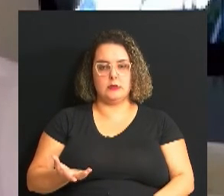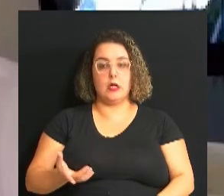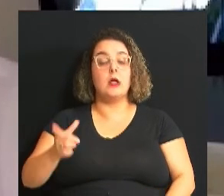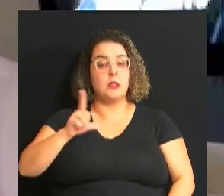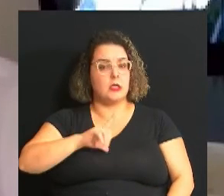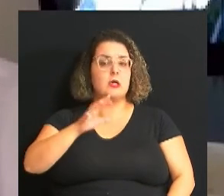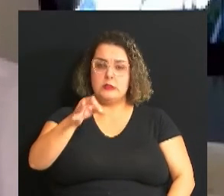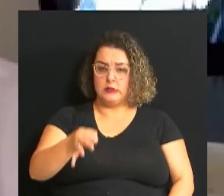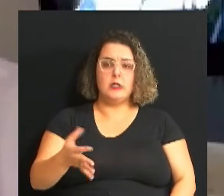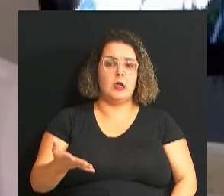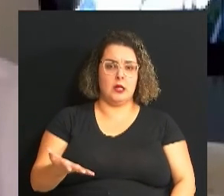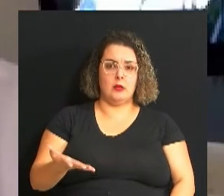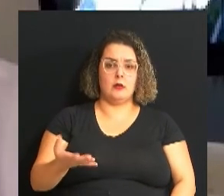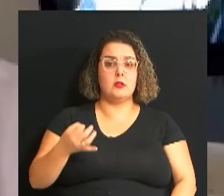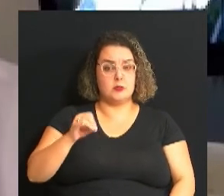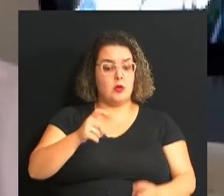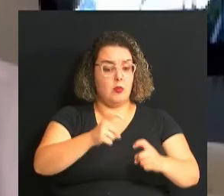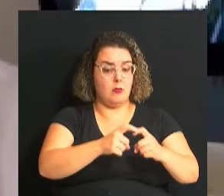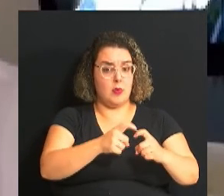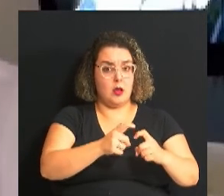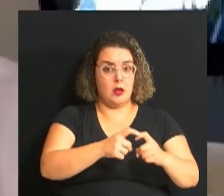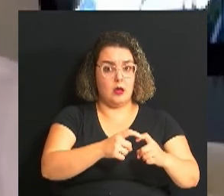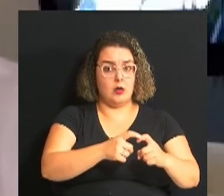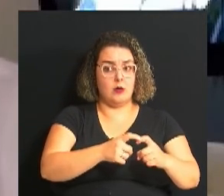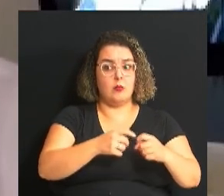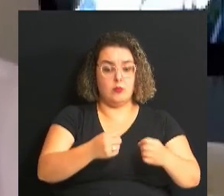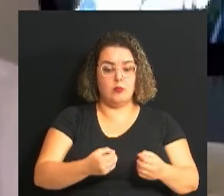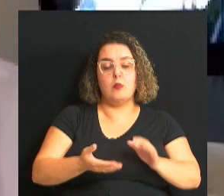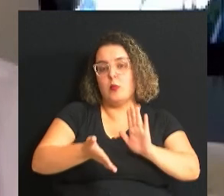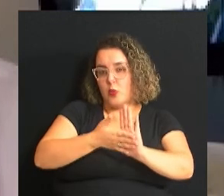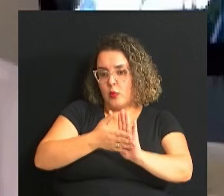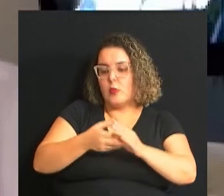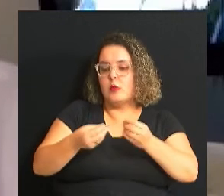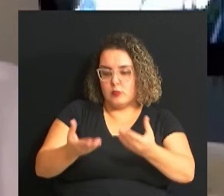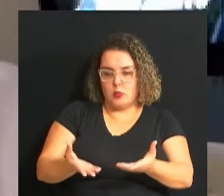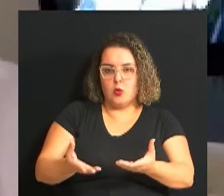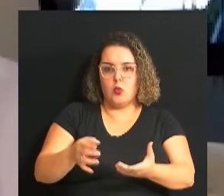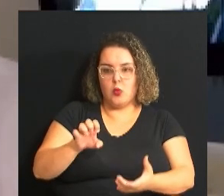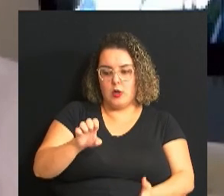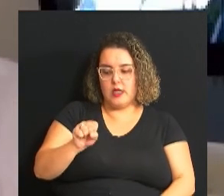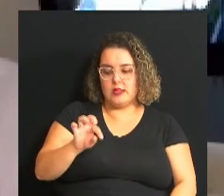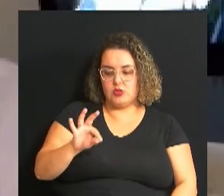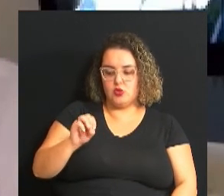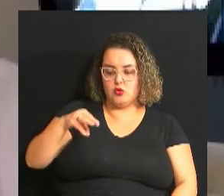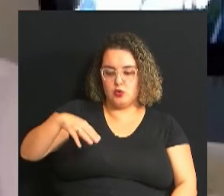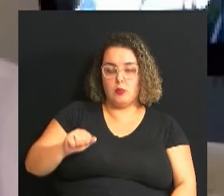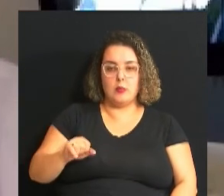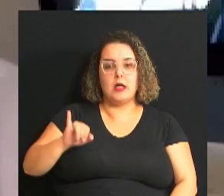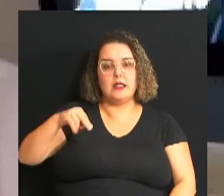certeza que se o seu médico propôs para você fazer um estoma intestinal, é porque